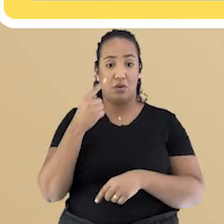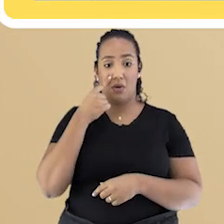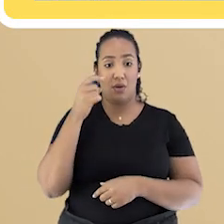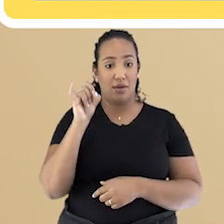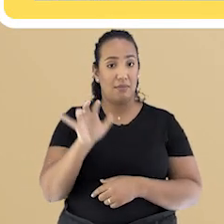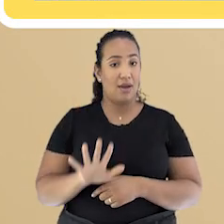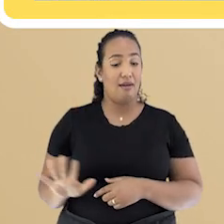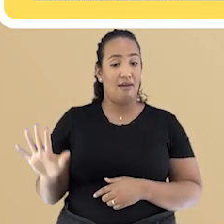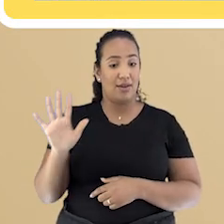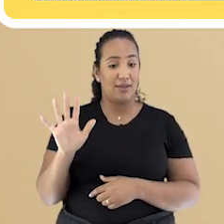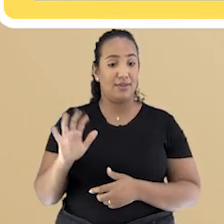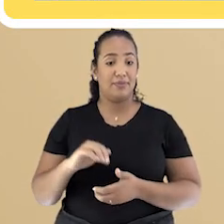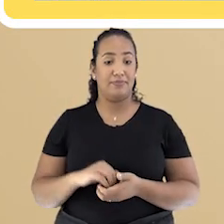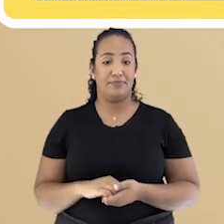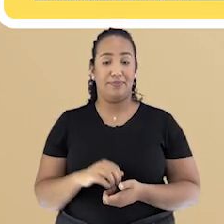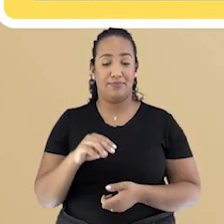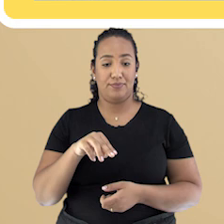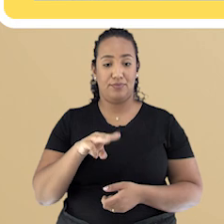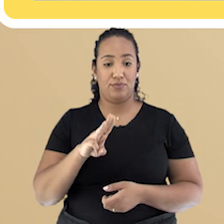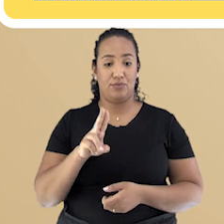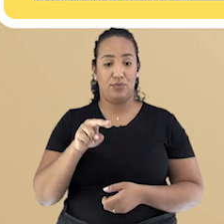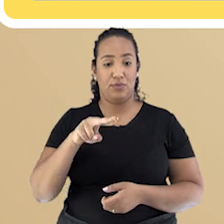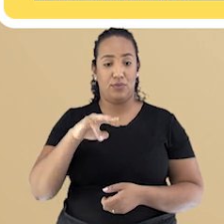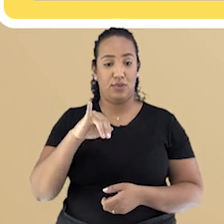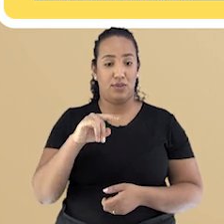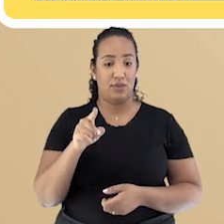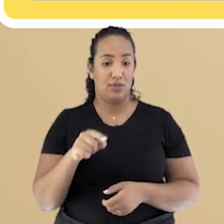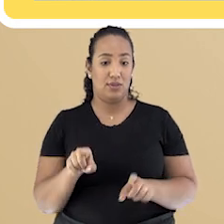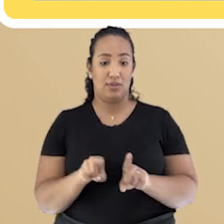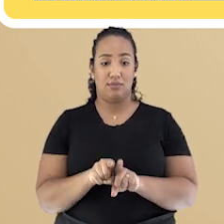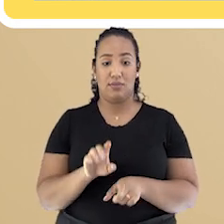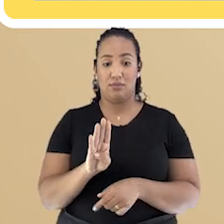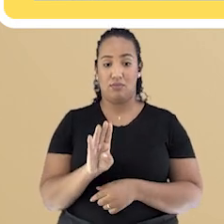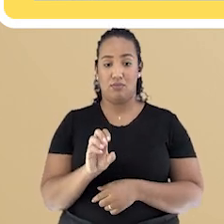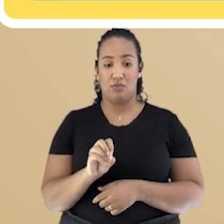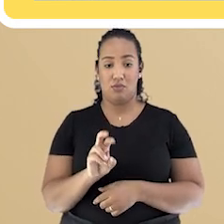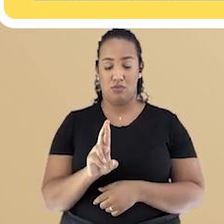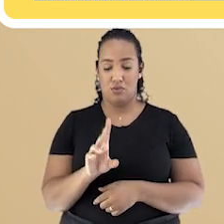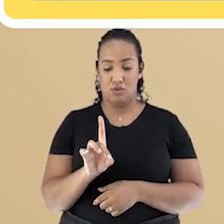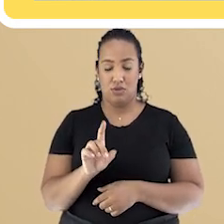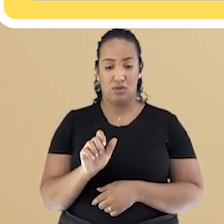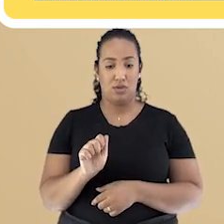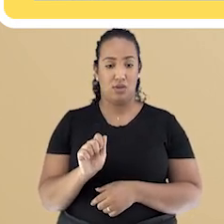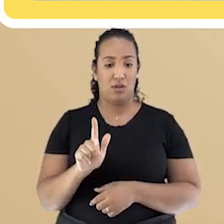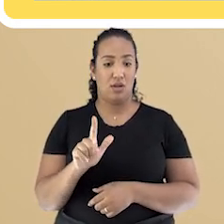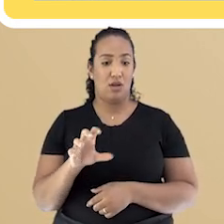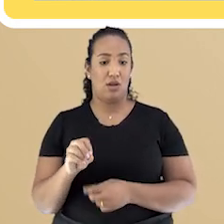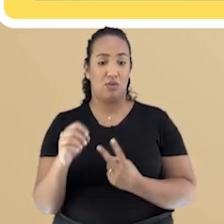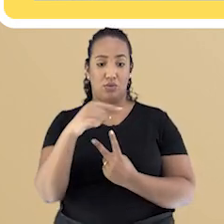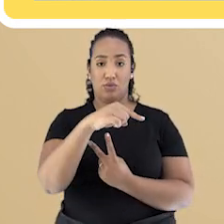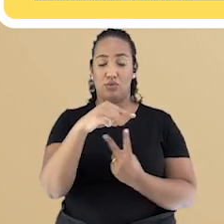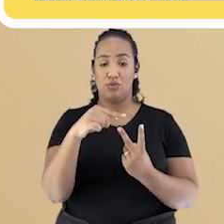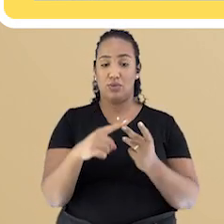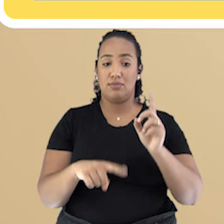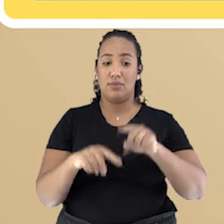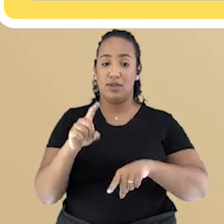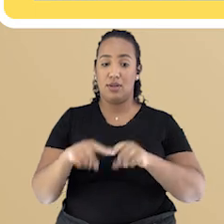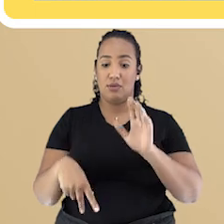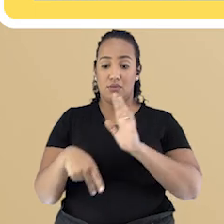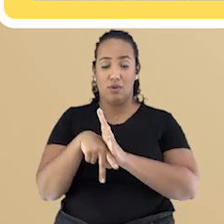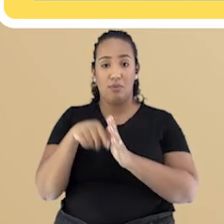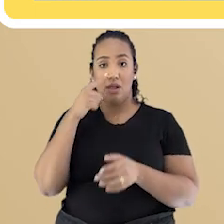obras. Uma é de Vicky Muniz e outra é de Gordalas. Todas as duas foram feitas com materiais que iriam para o